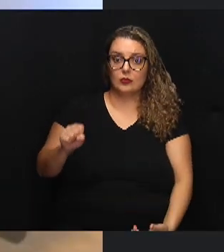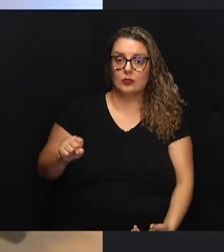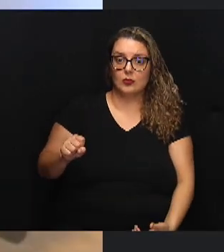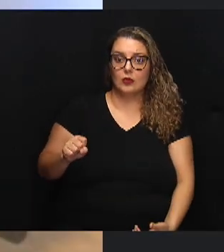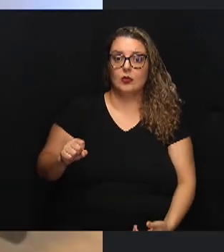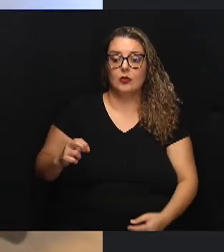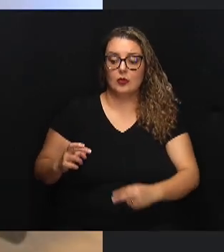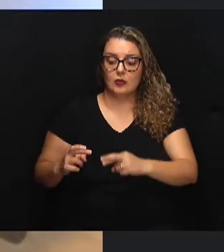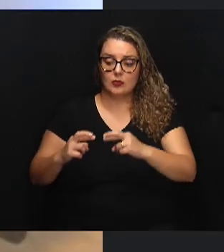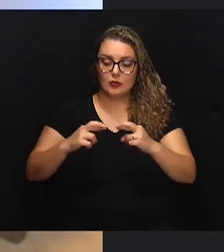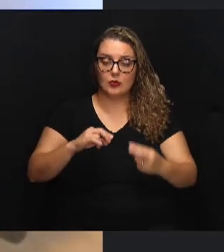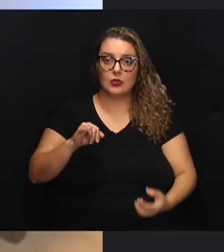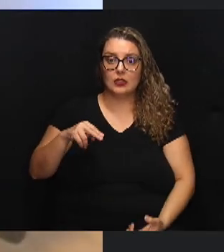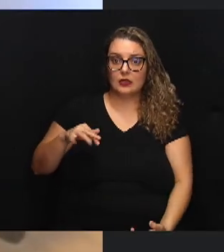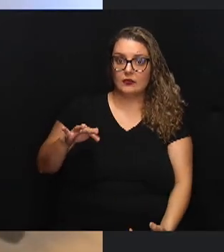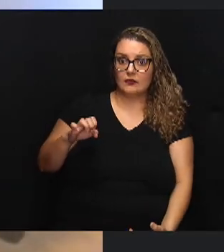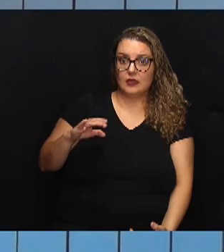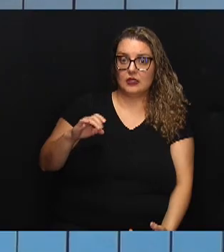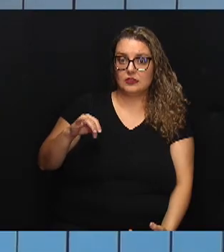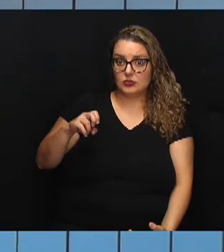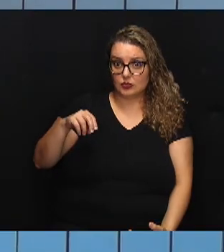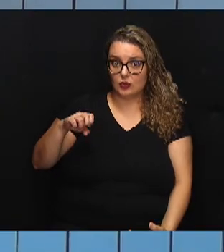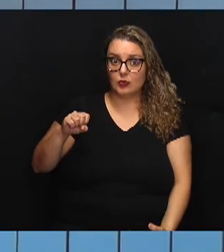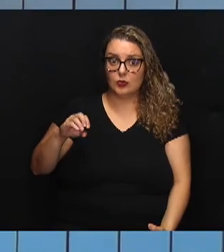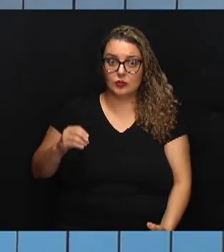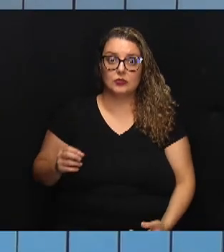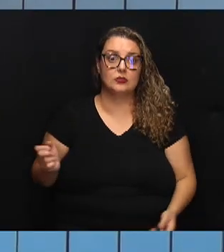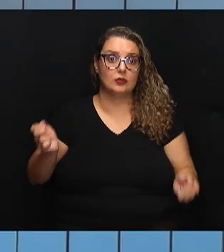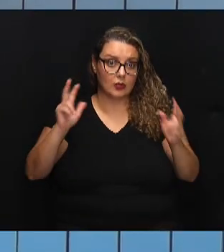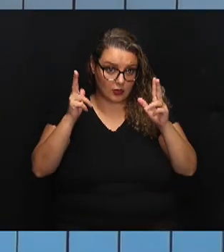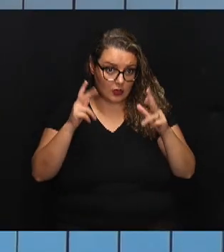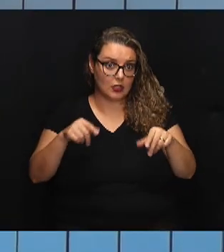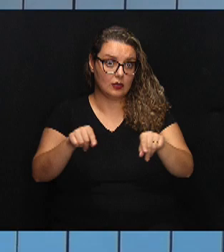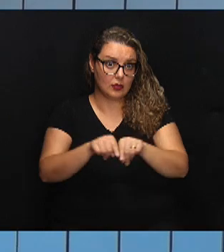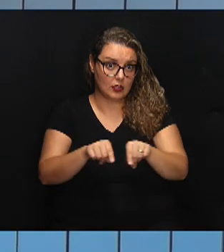rastreio infeccioso. Tem que estar atento, então,